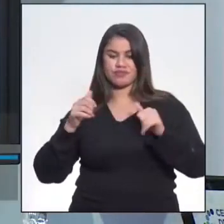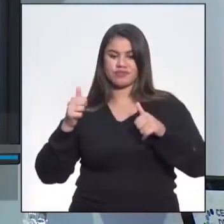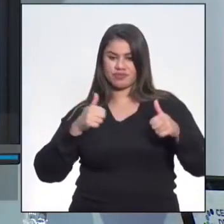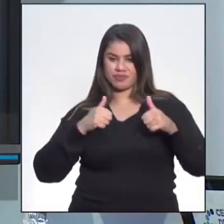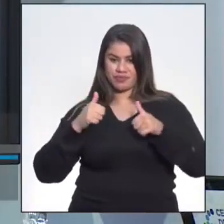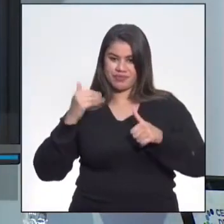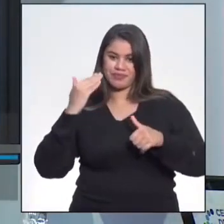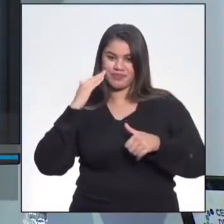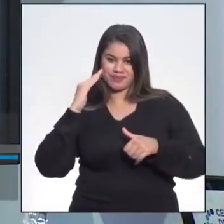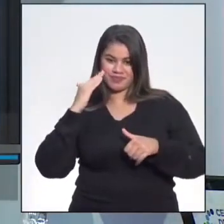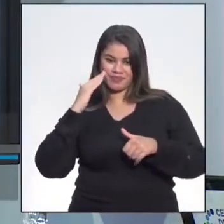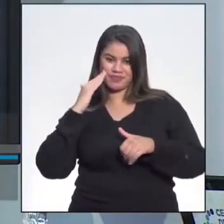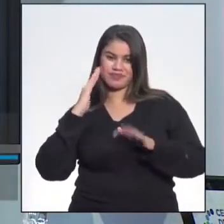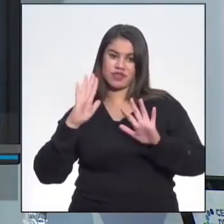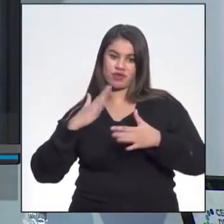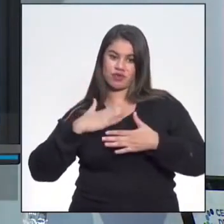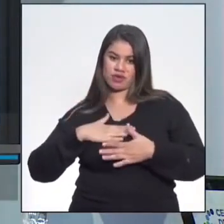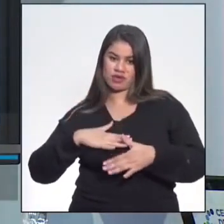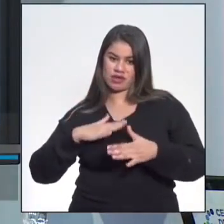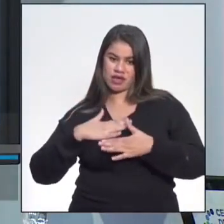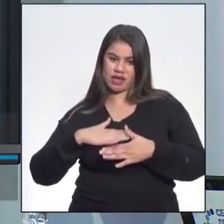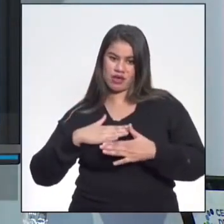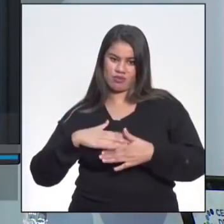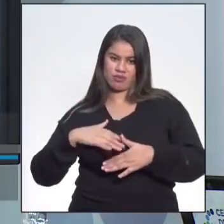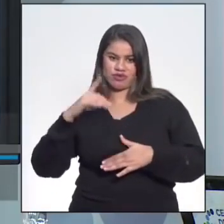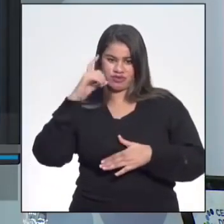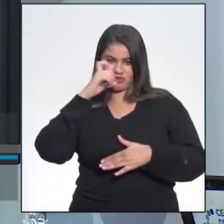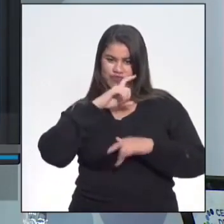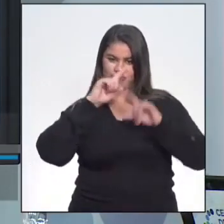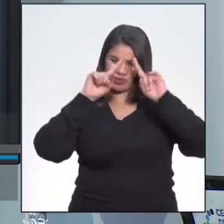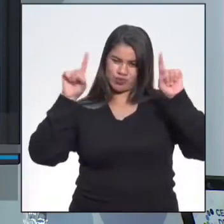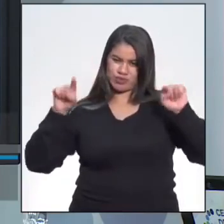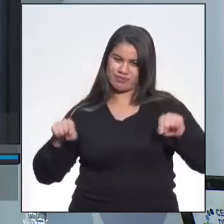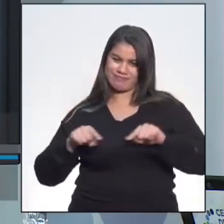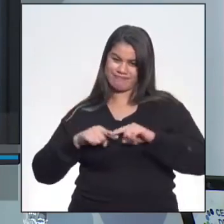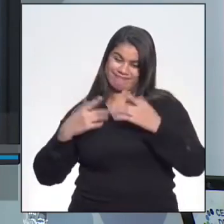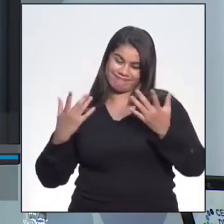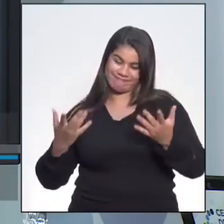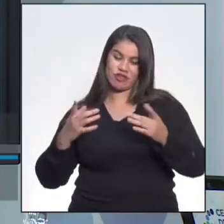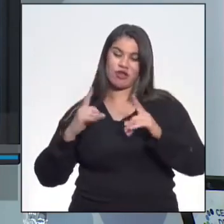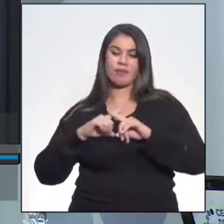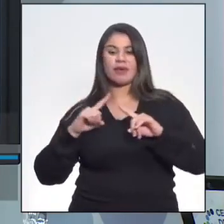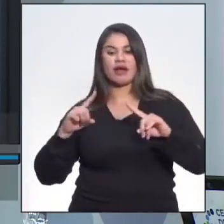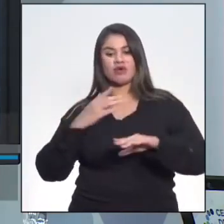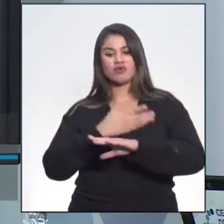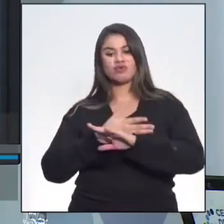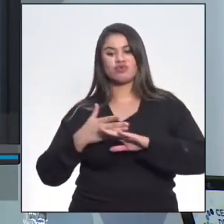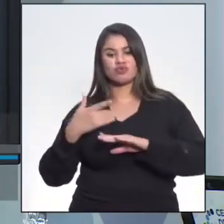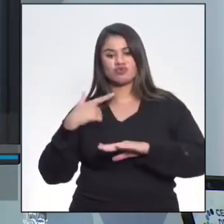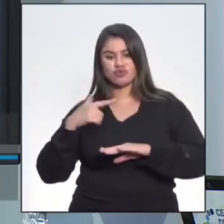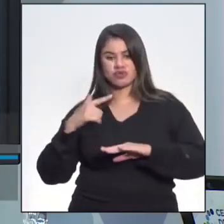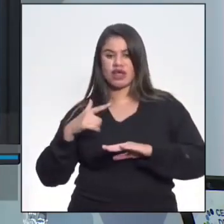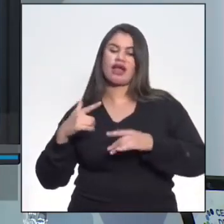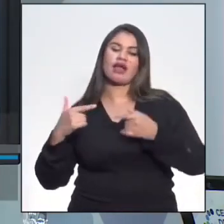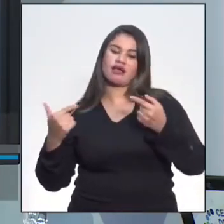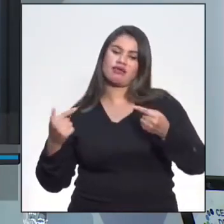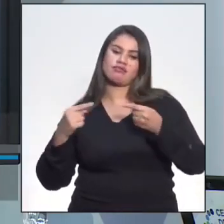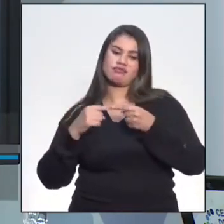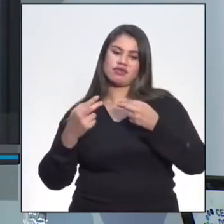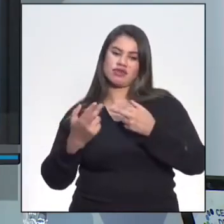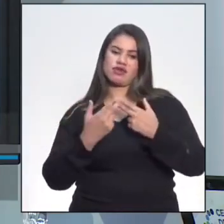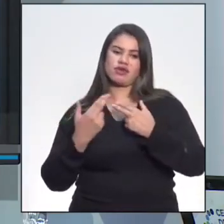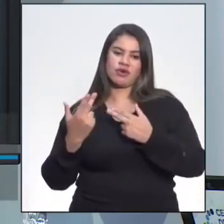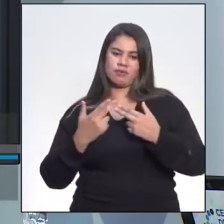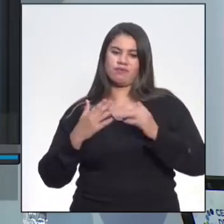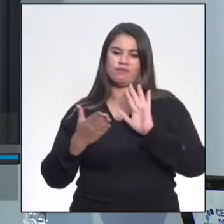aqui? Bom, eu fiz com calma. Vocês viram que deu trabalho nessa lousa nova, que eu não estou acostumada. Vocês também não estão acostumados, então vai dar o mesmo trabalho. Então, o que